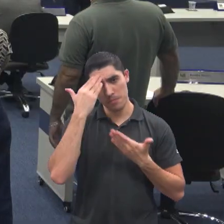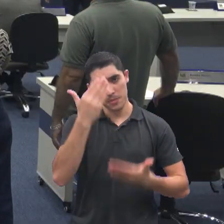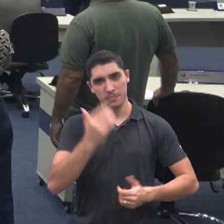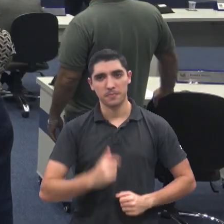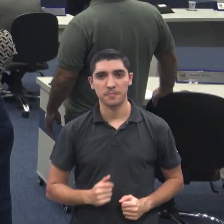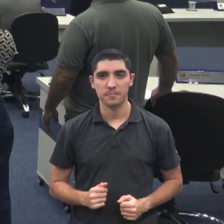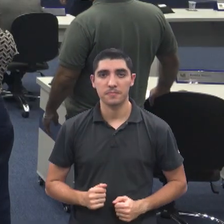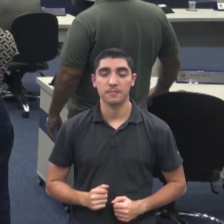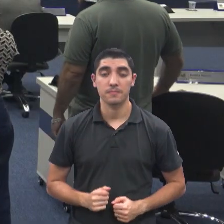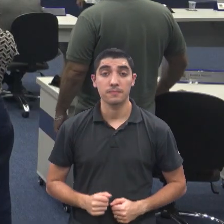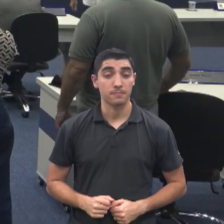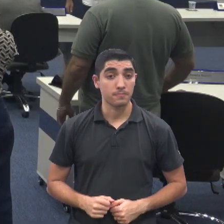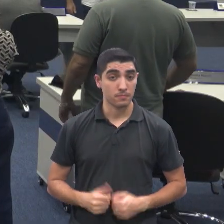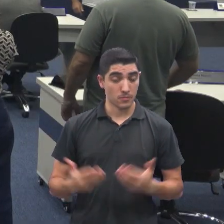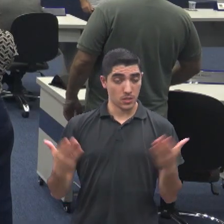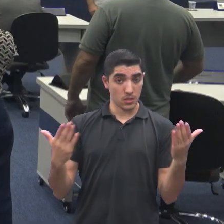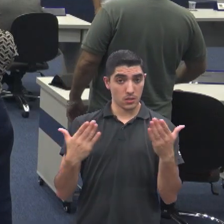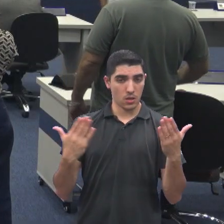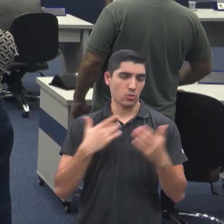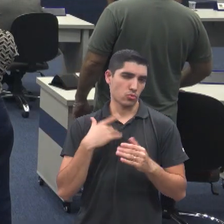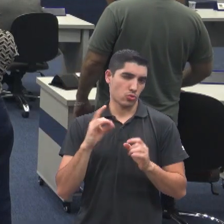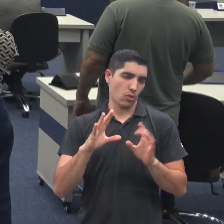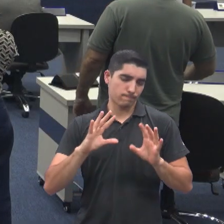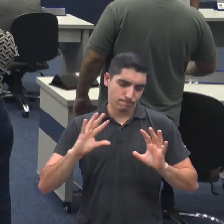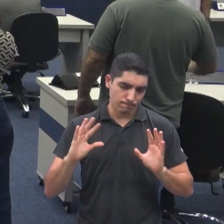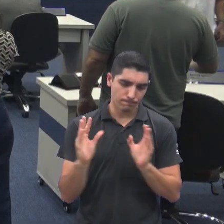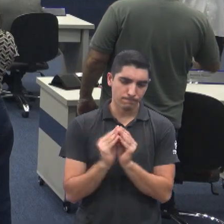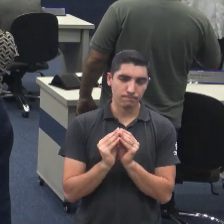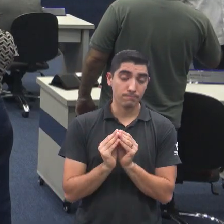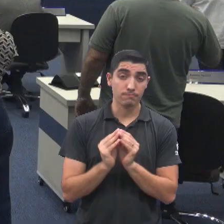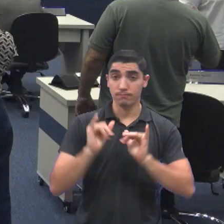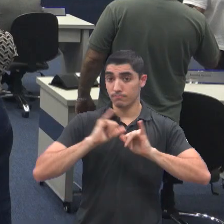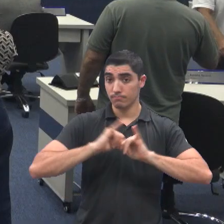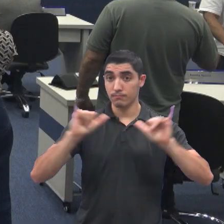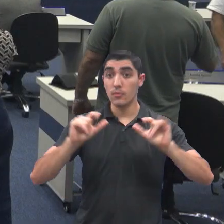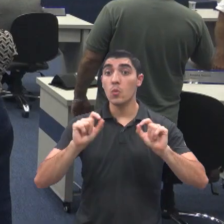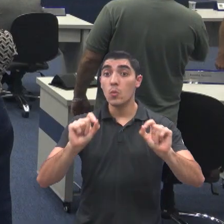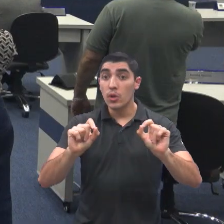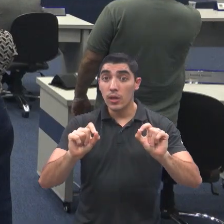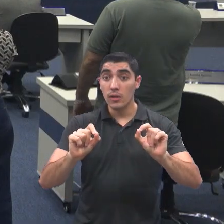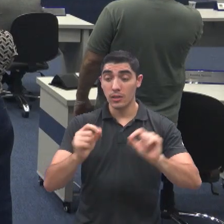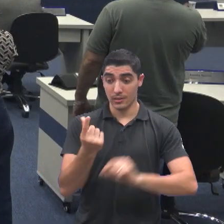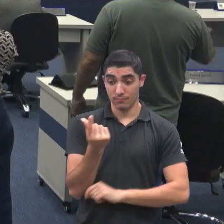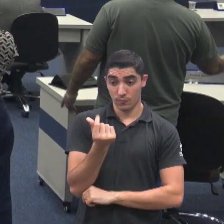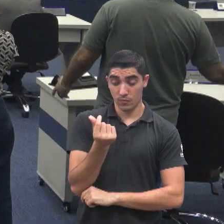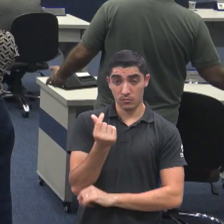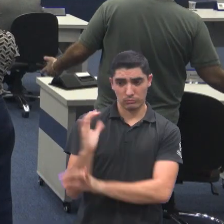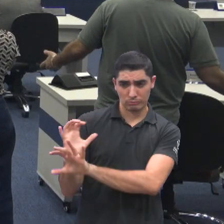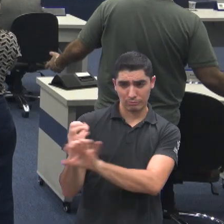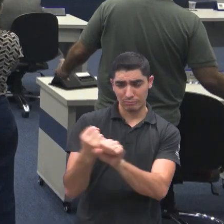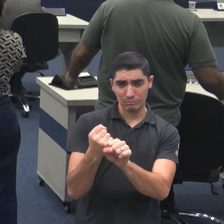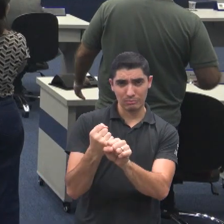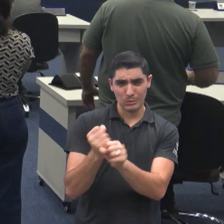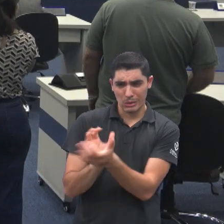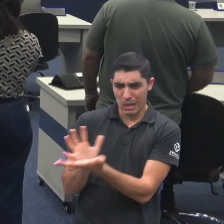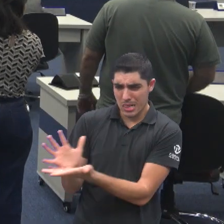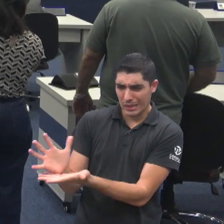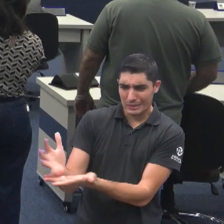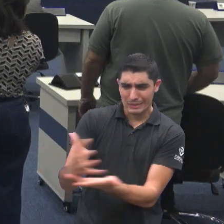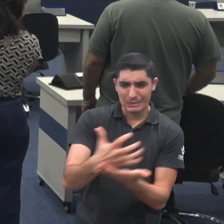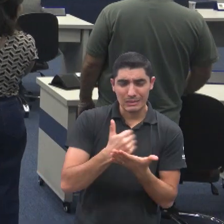só para encerrar, para dizer novamente, 150 milhões de recursos